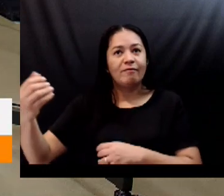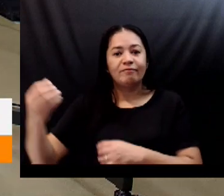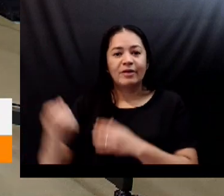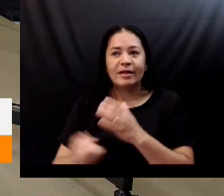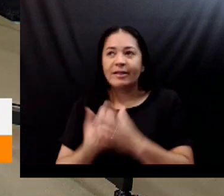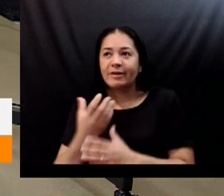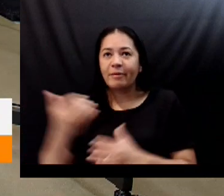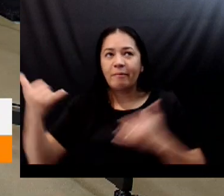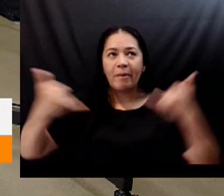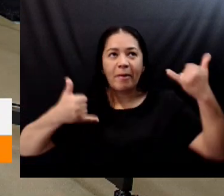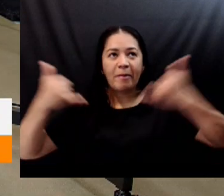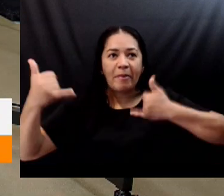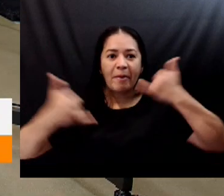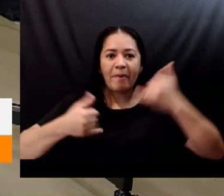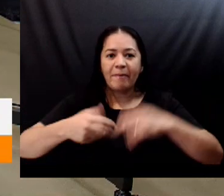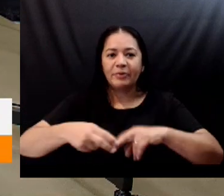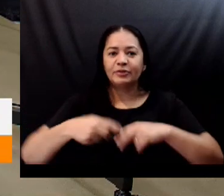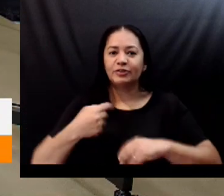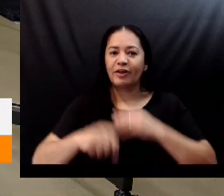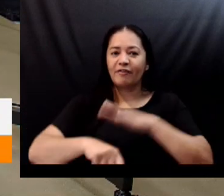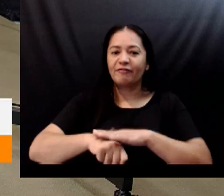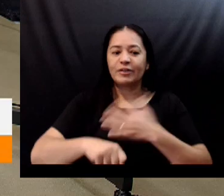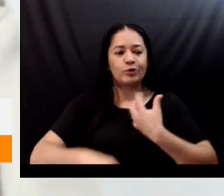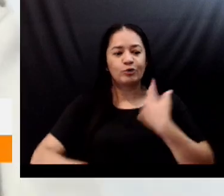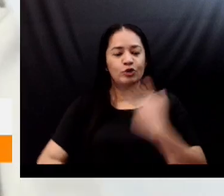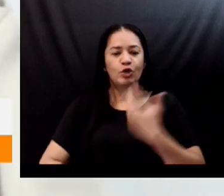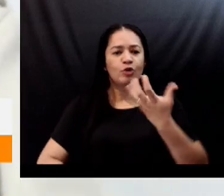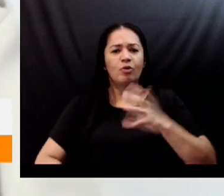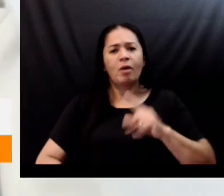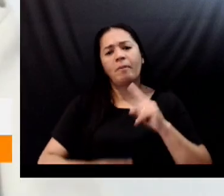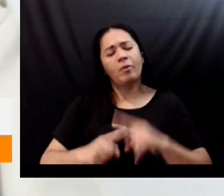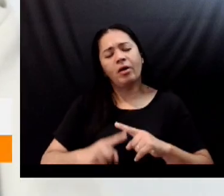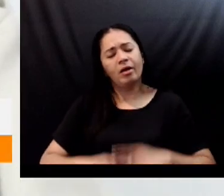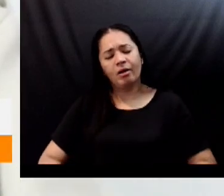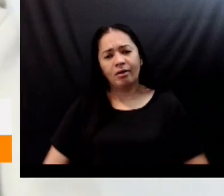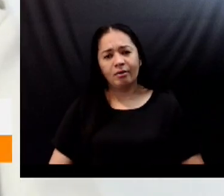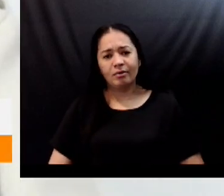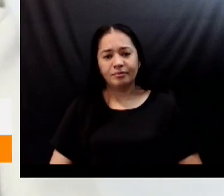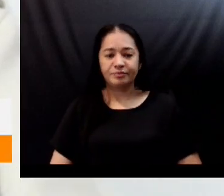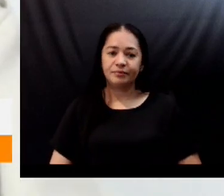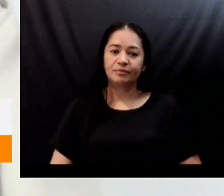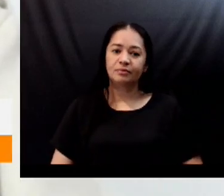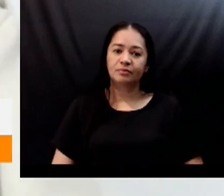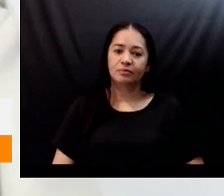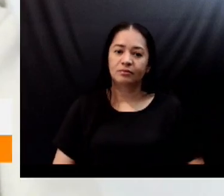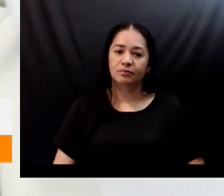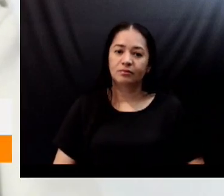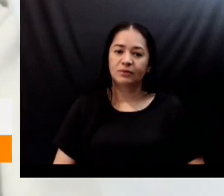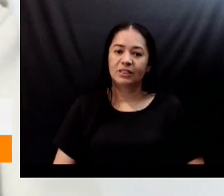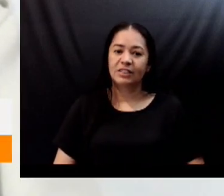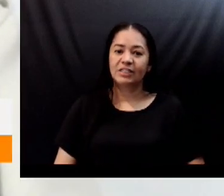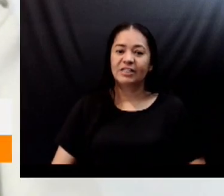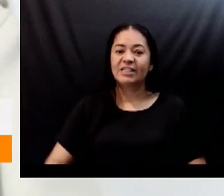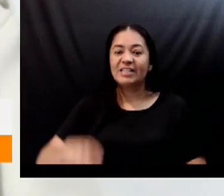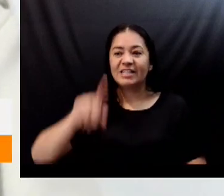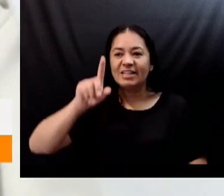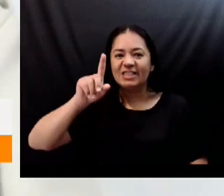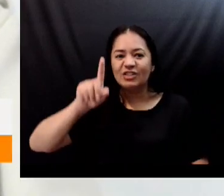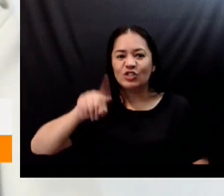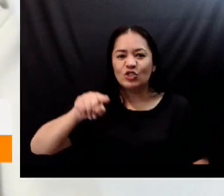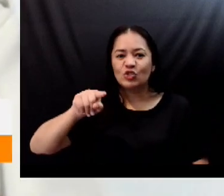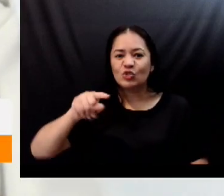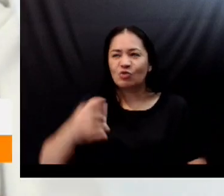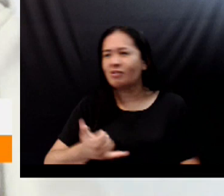gente fazer aquilo que a gente não quer. Por que disso? Isso se chama autossabotagem. A gente Sim. quer